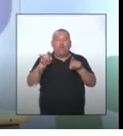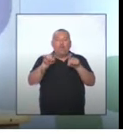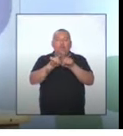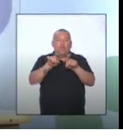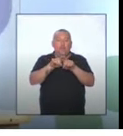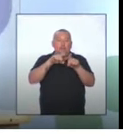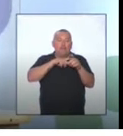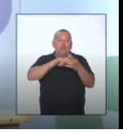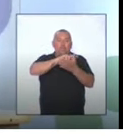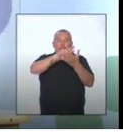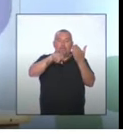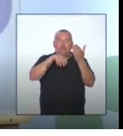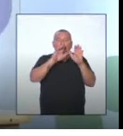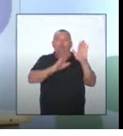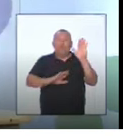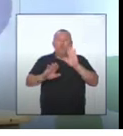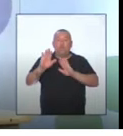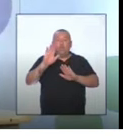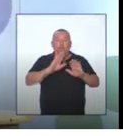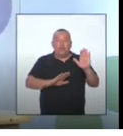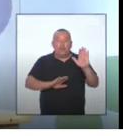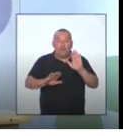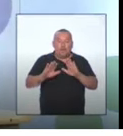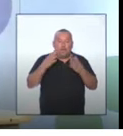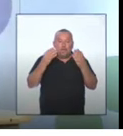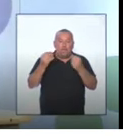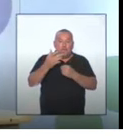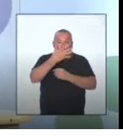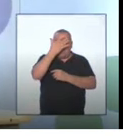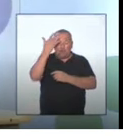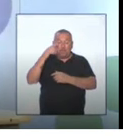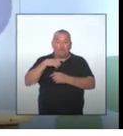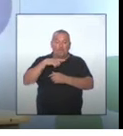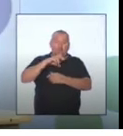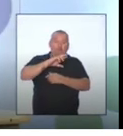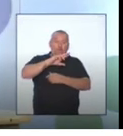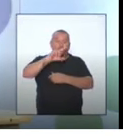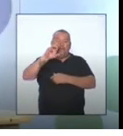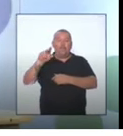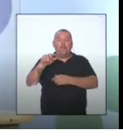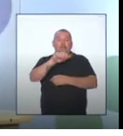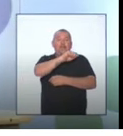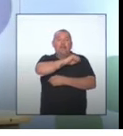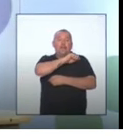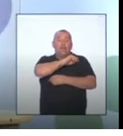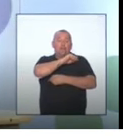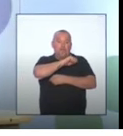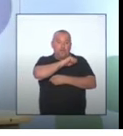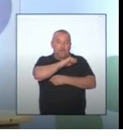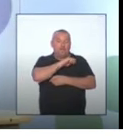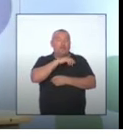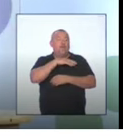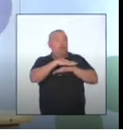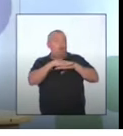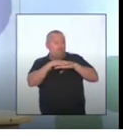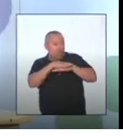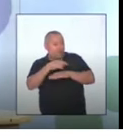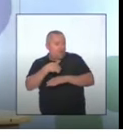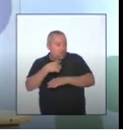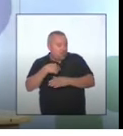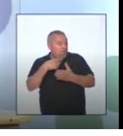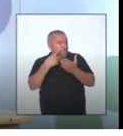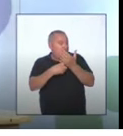tem uma série de cuidados. Muitas pessoas, e eu já tive diversas alunas que se abriram comigo, que